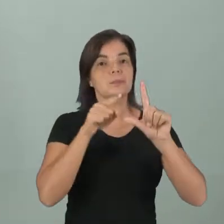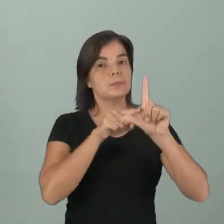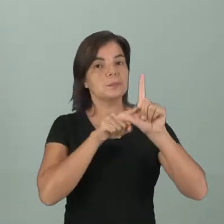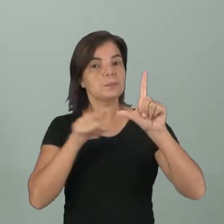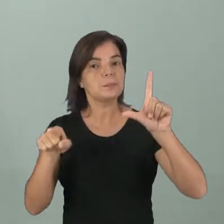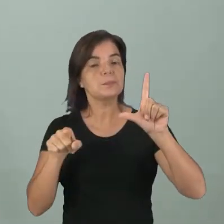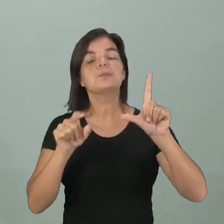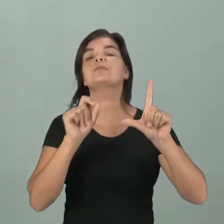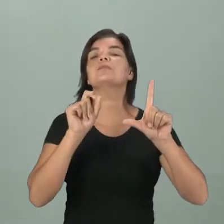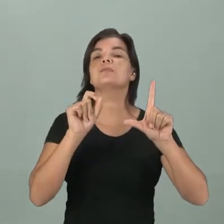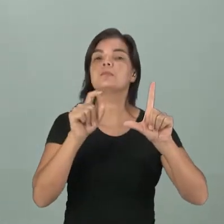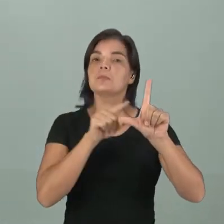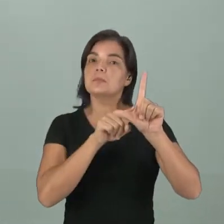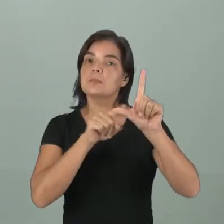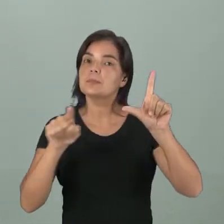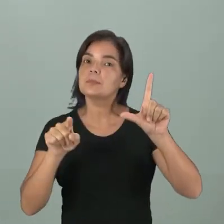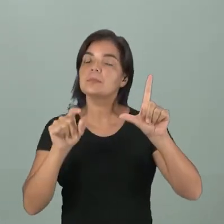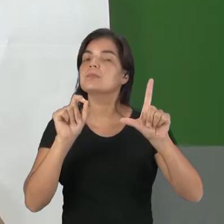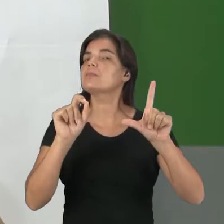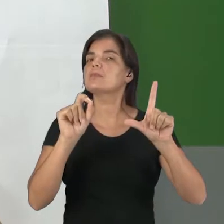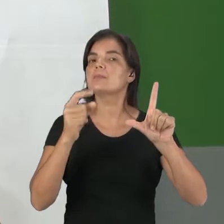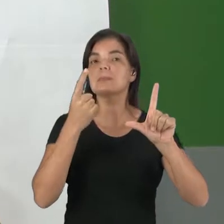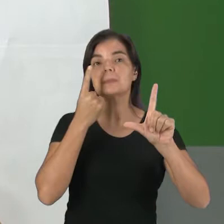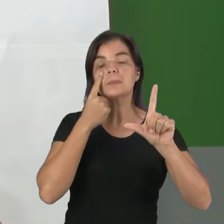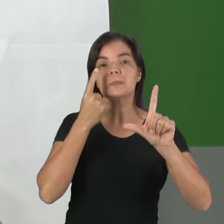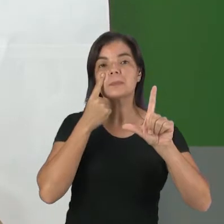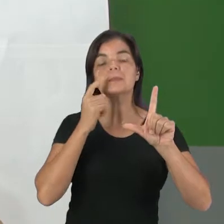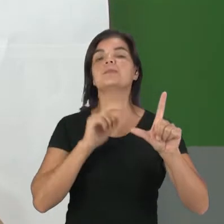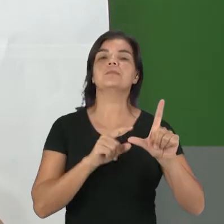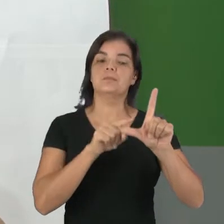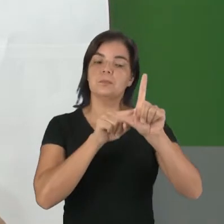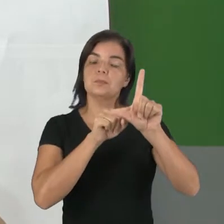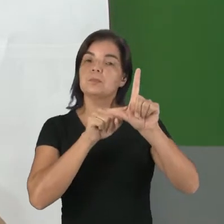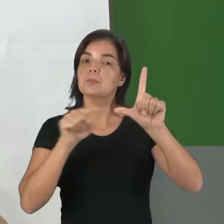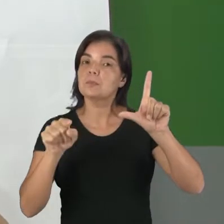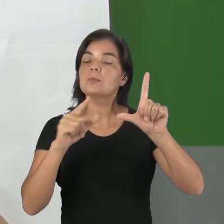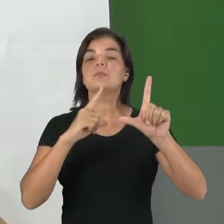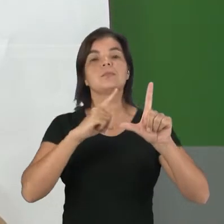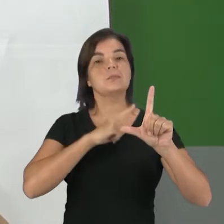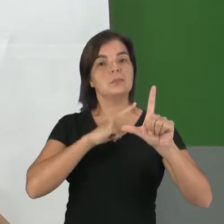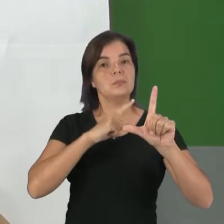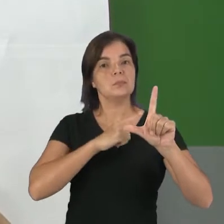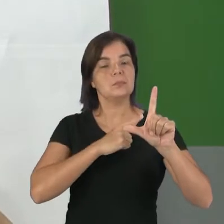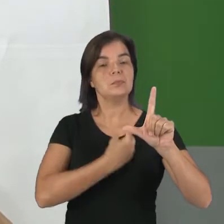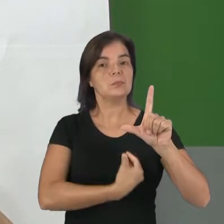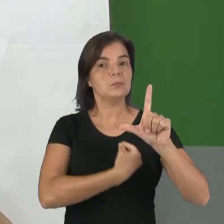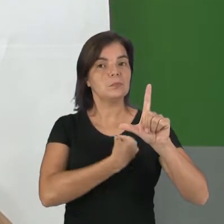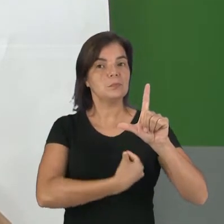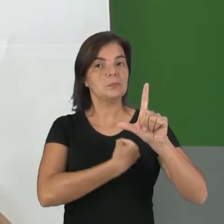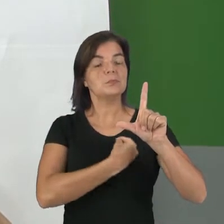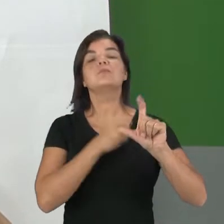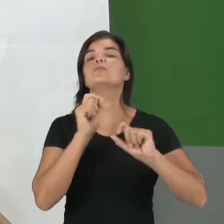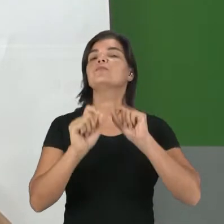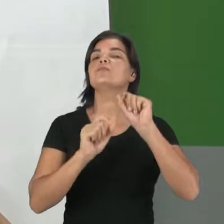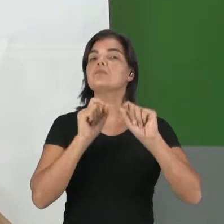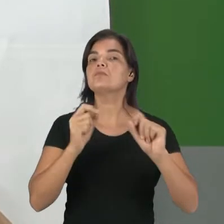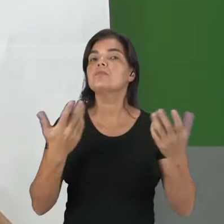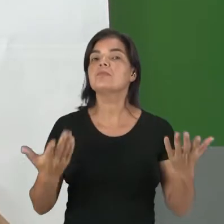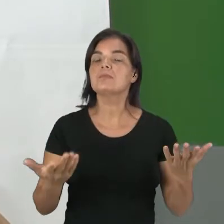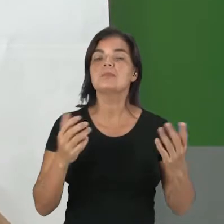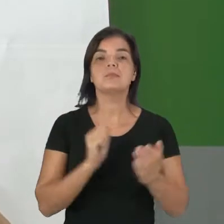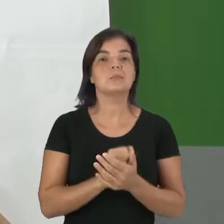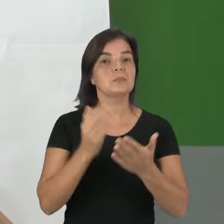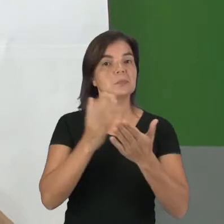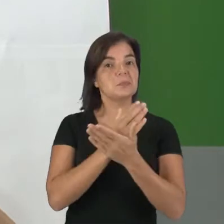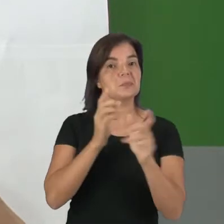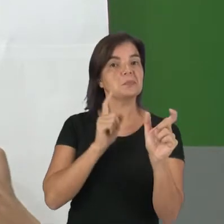linha horizontal, na nossa linha deitada. Olha só. Aqui nós temos a presença nesse gráfico em especial